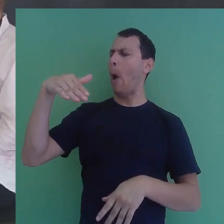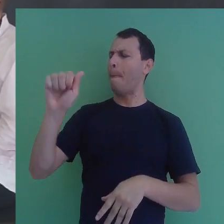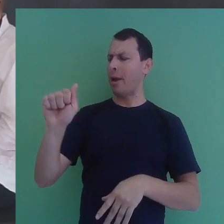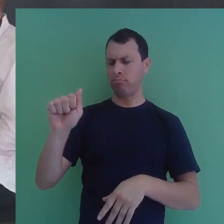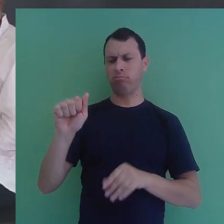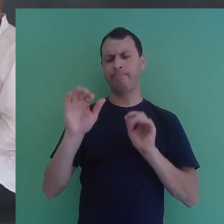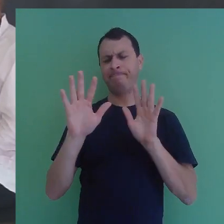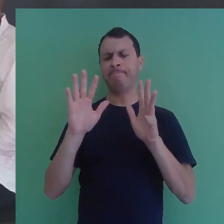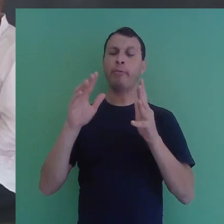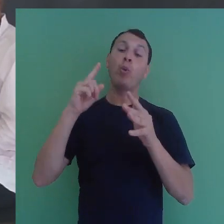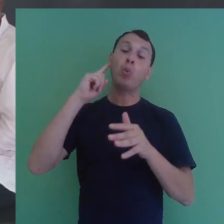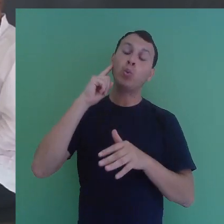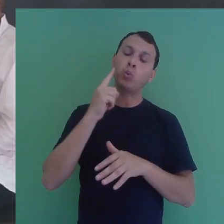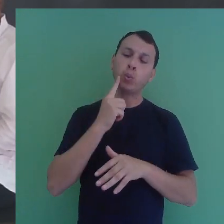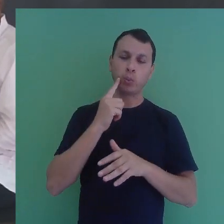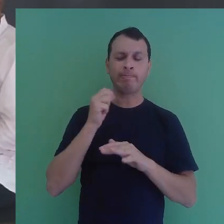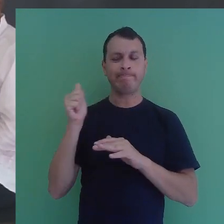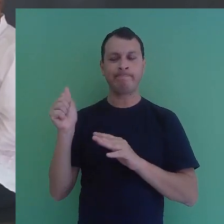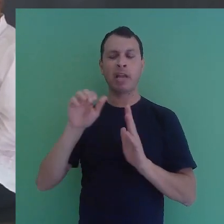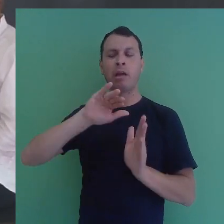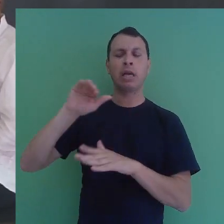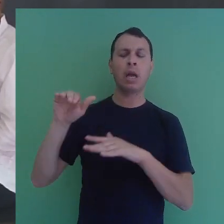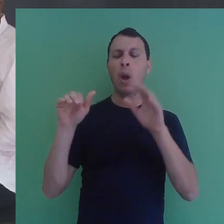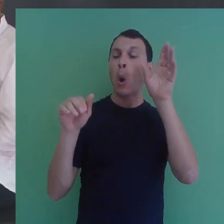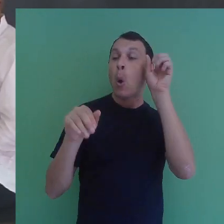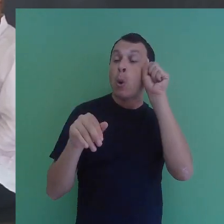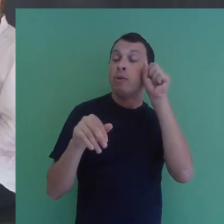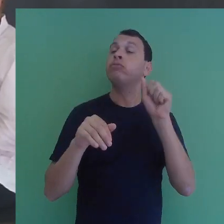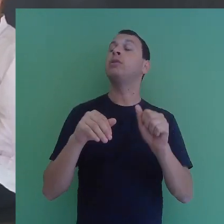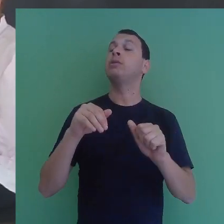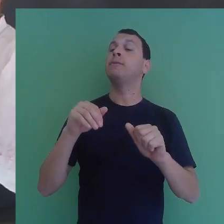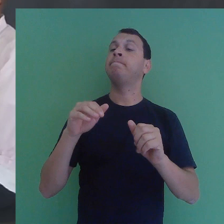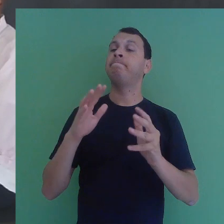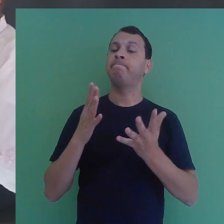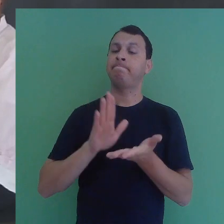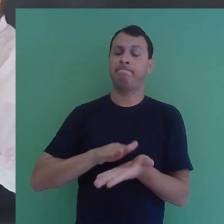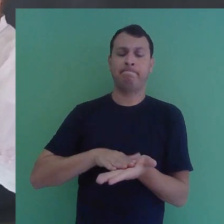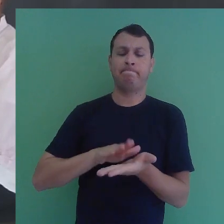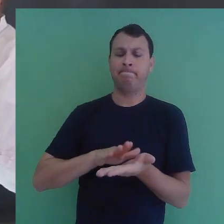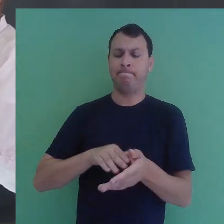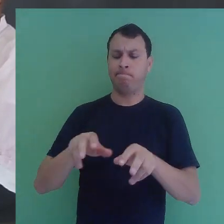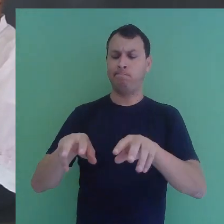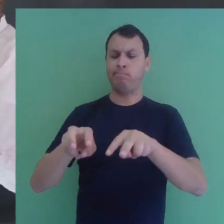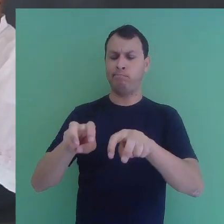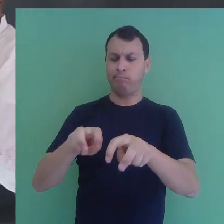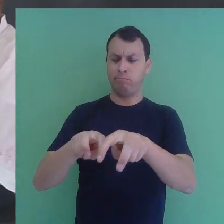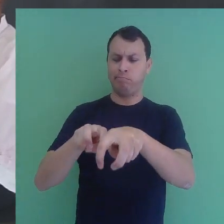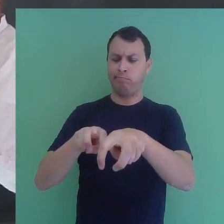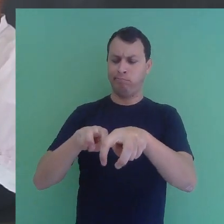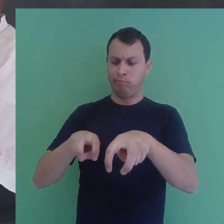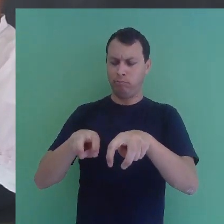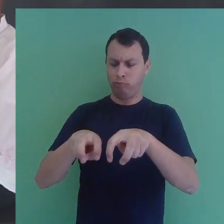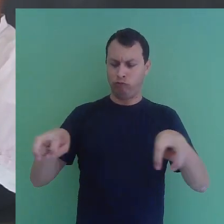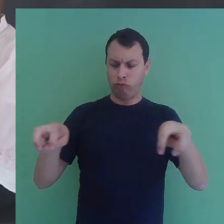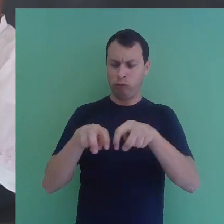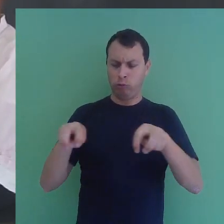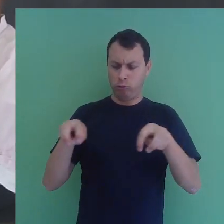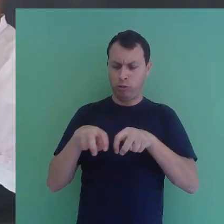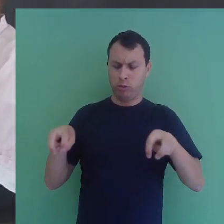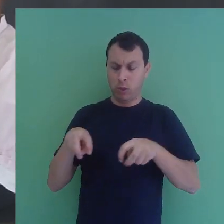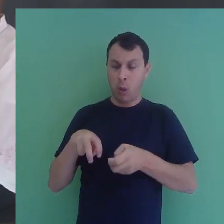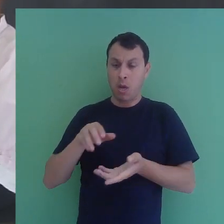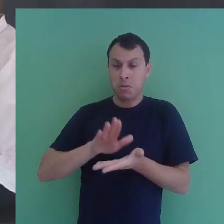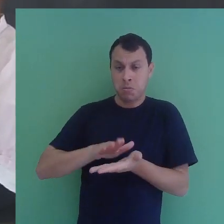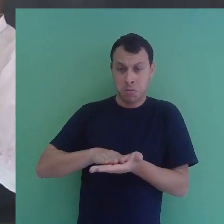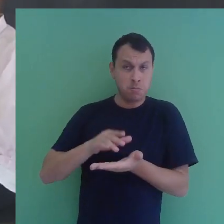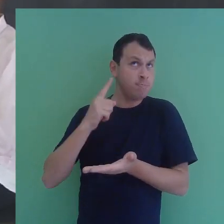Porque numa assistência que está cheia, a pessoa da frente vai conseguir ouvir a palma